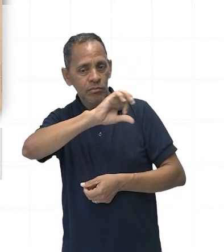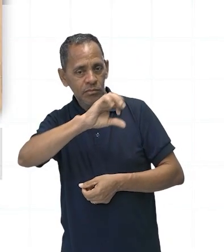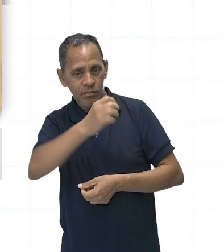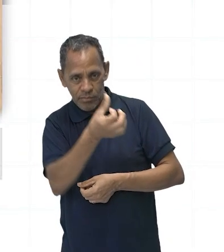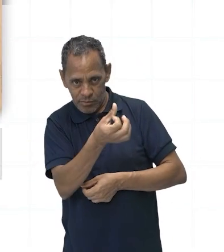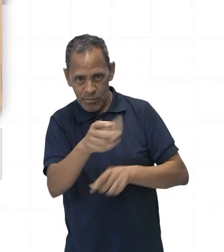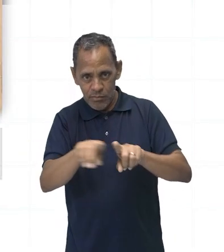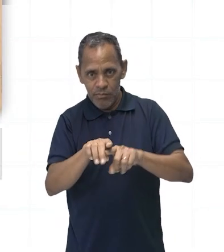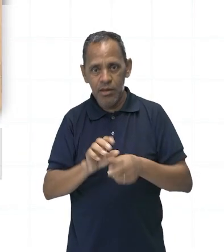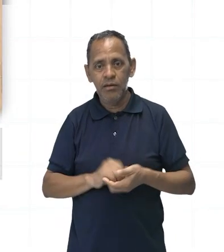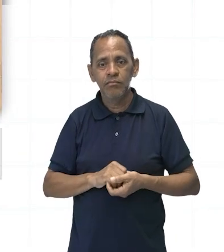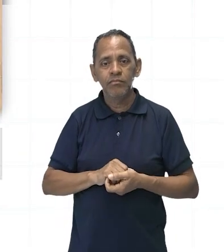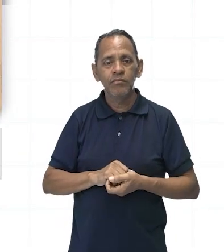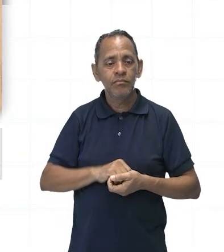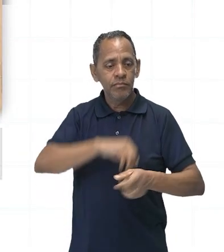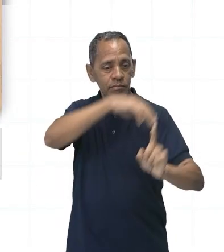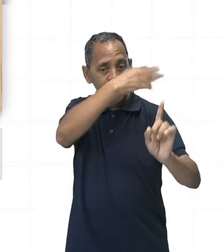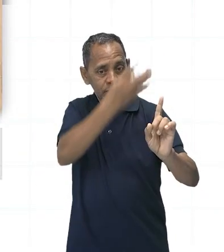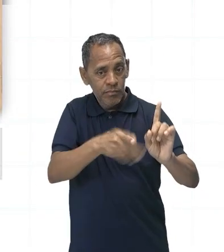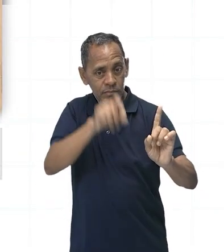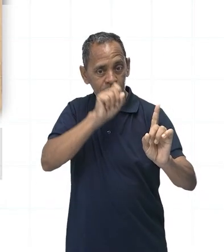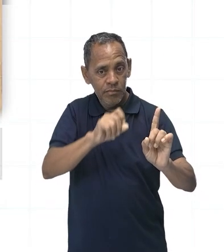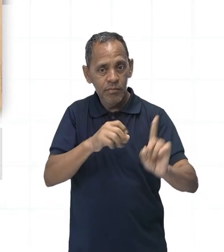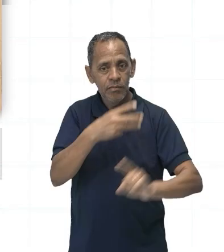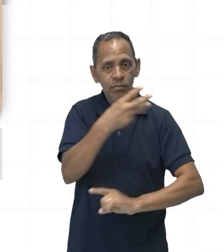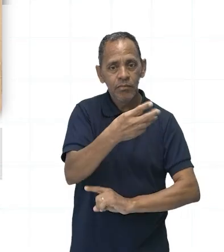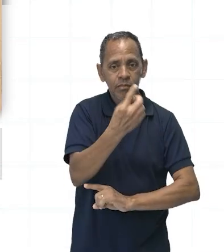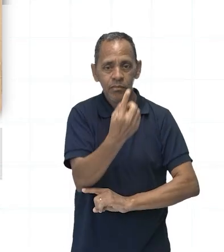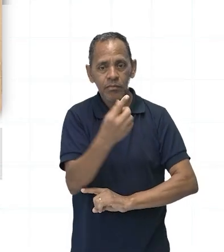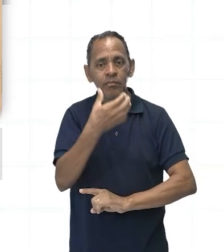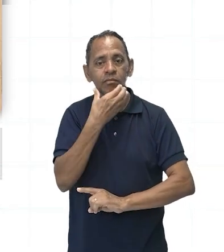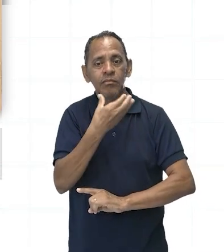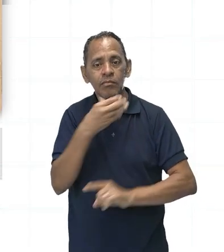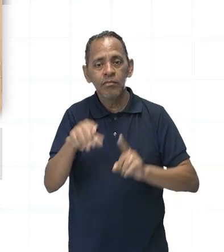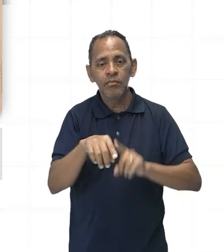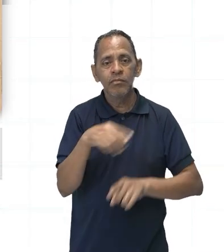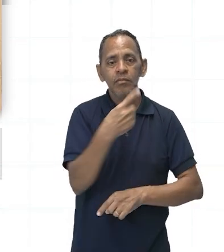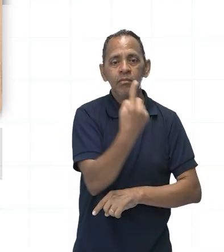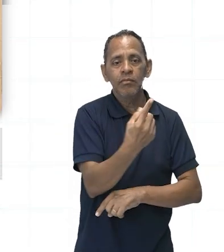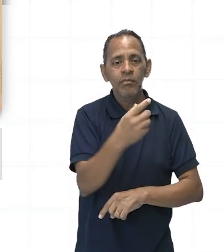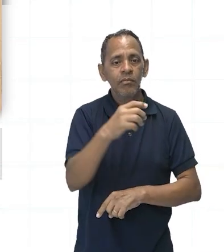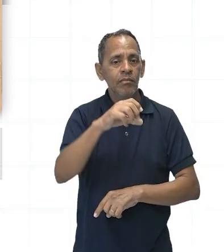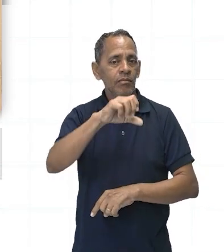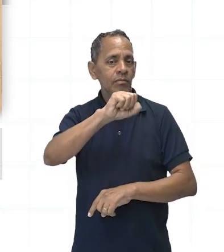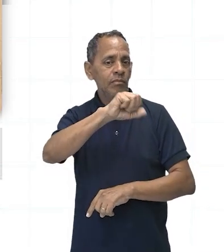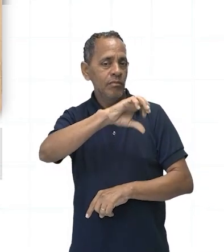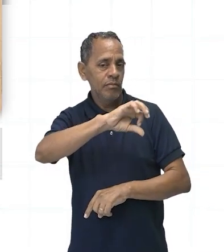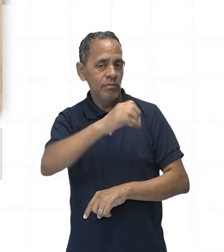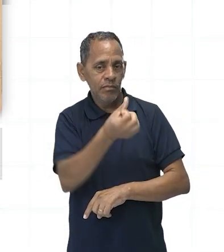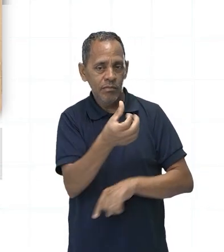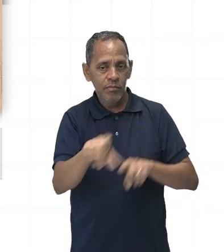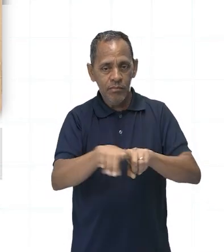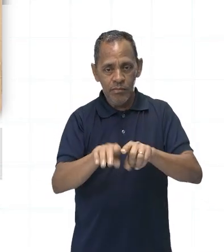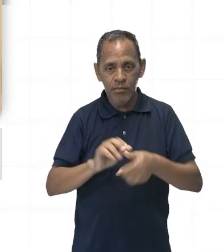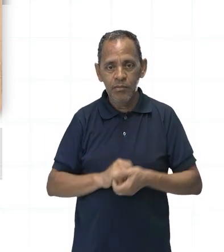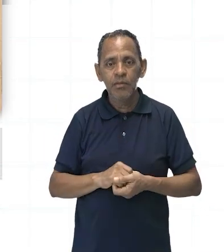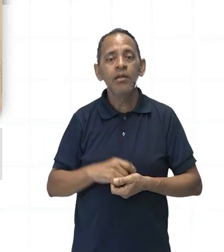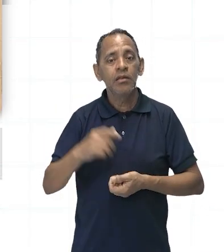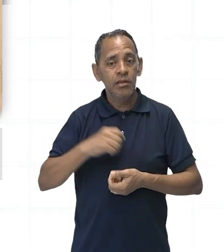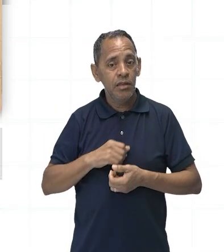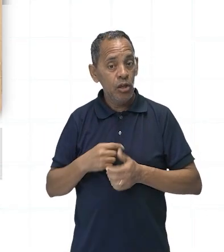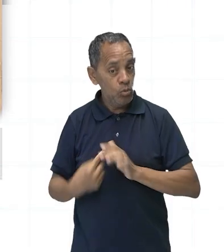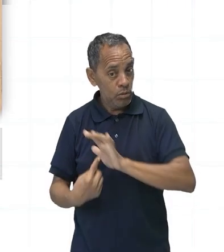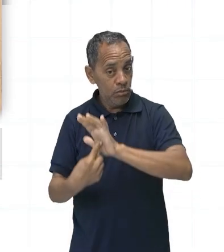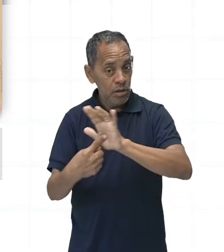1896. Ele foi inaugurado em 31 de dezembro de 1896 e teve, né, trouxeram